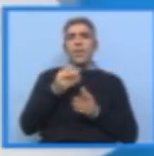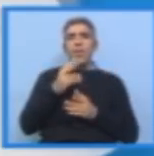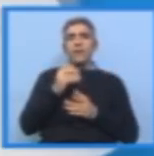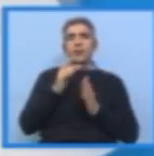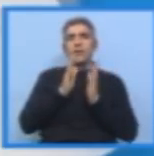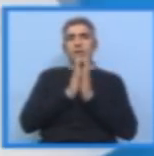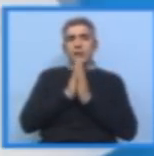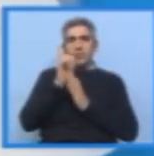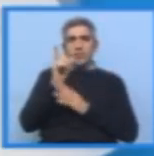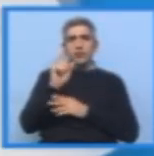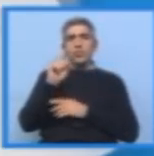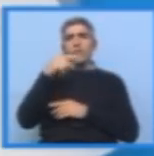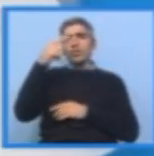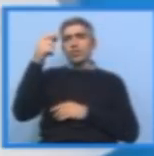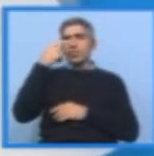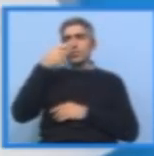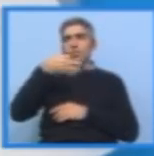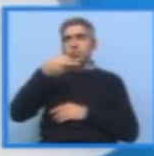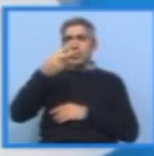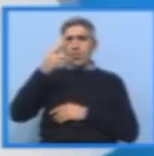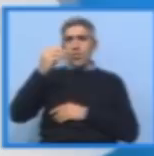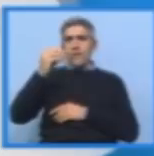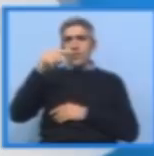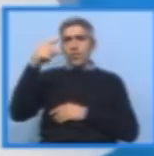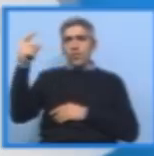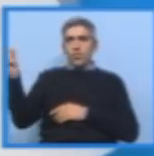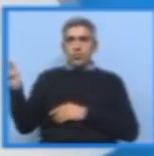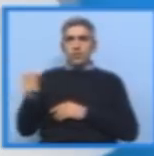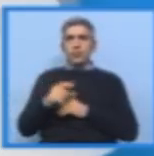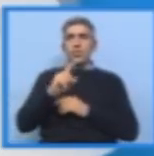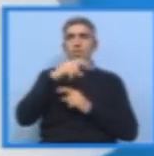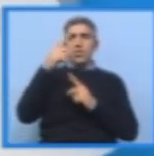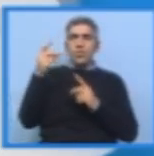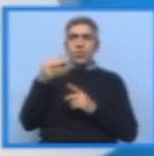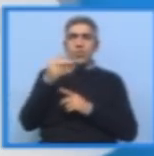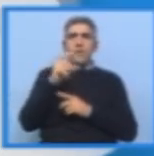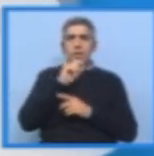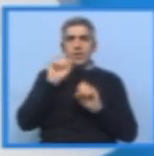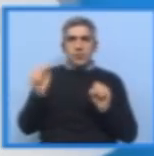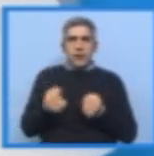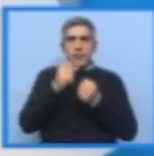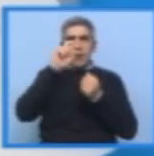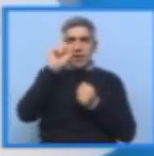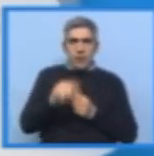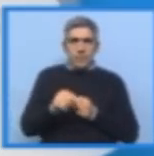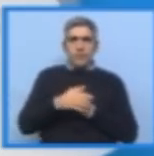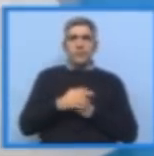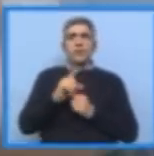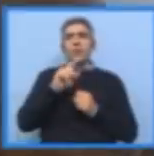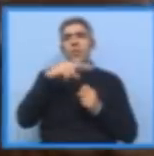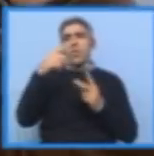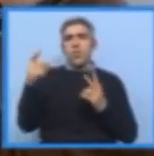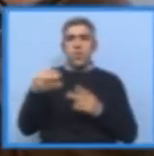Deus aos outros povos. E a dizer que os outros povos também se poderão salvar. E nos outros